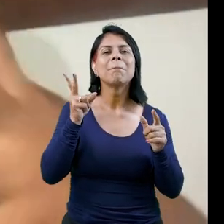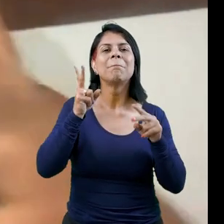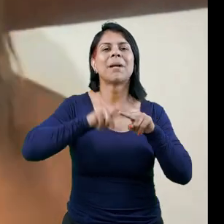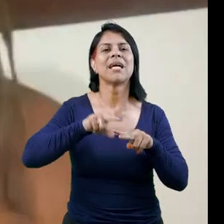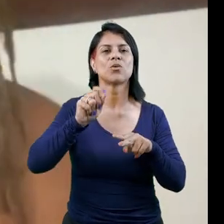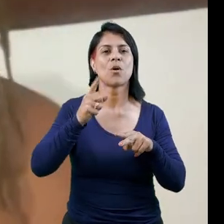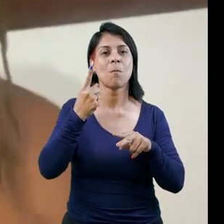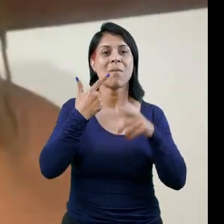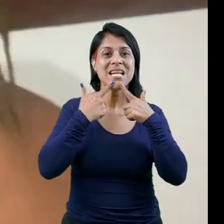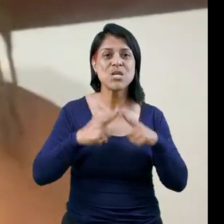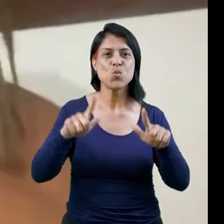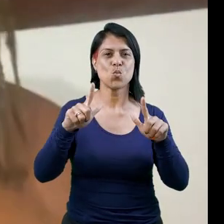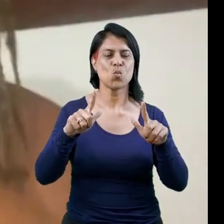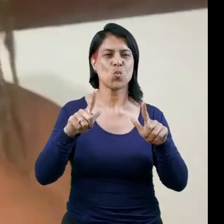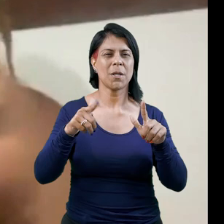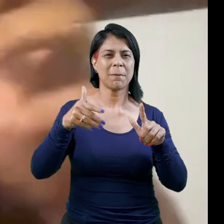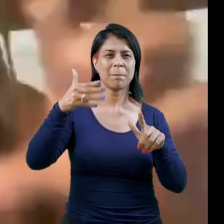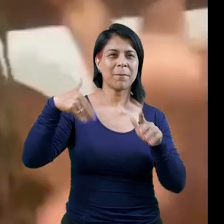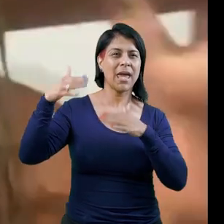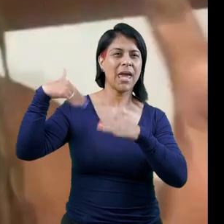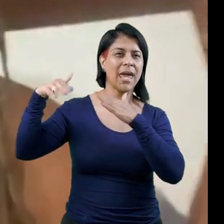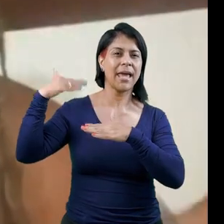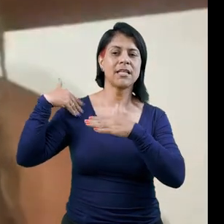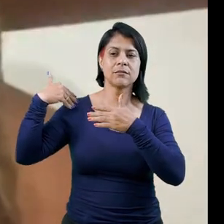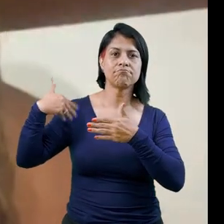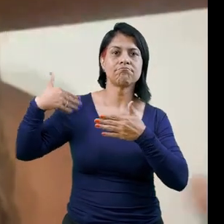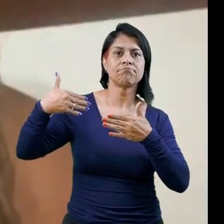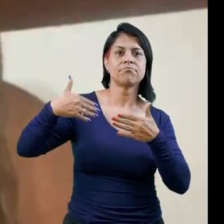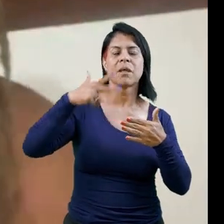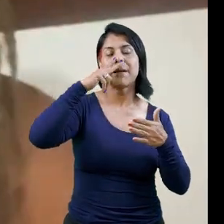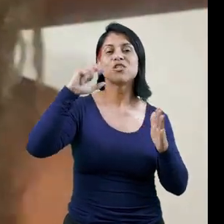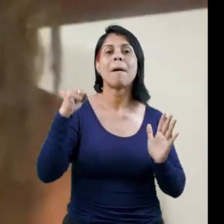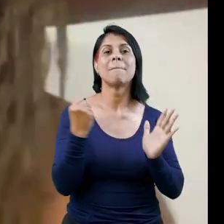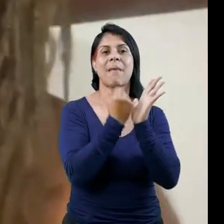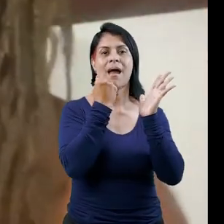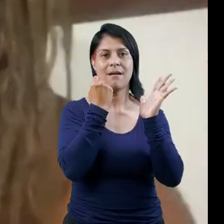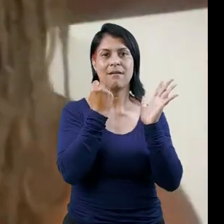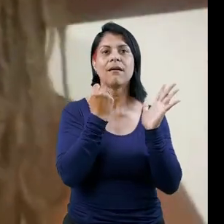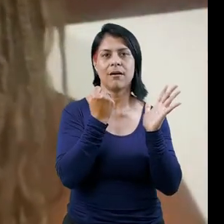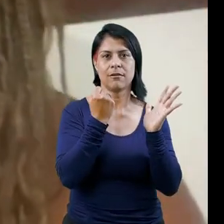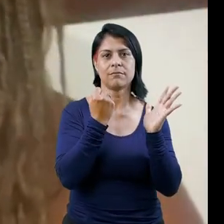desde seu início, desde sua invenção, vem marcada e vem